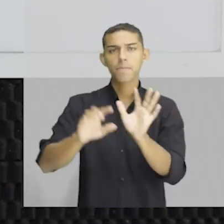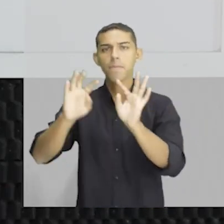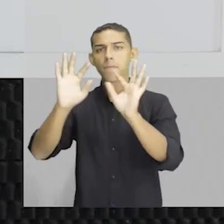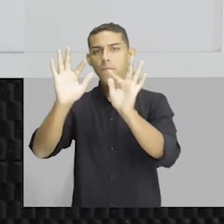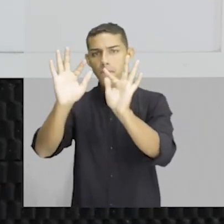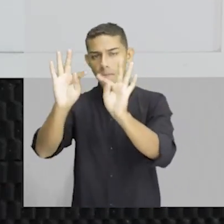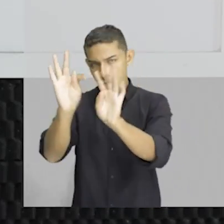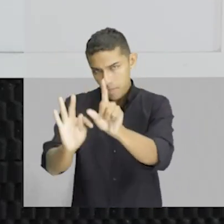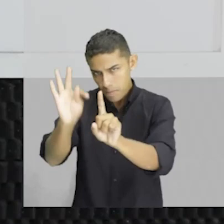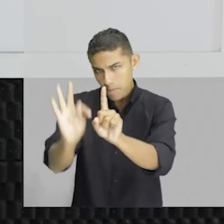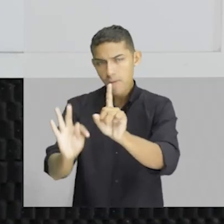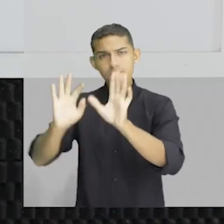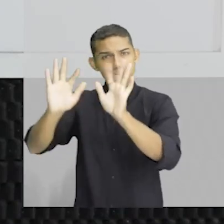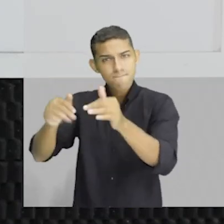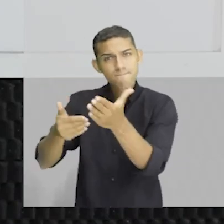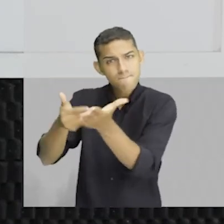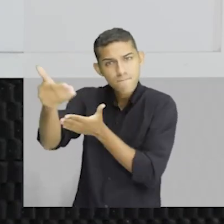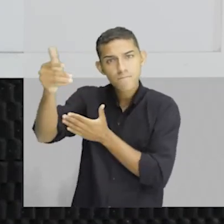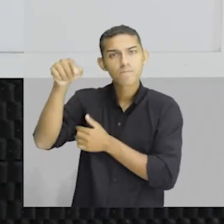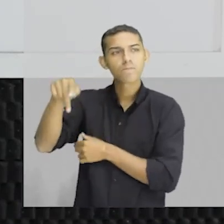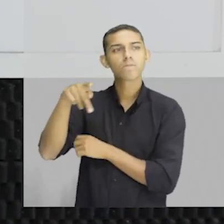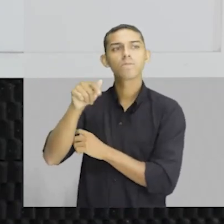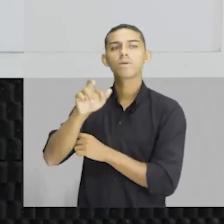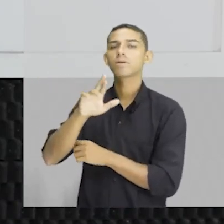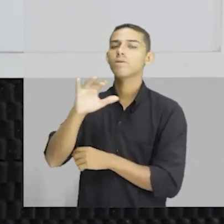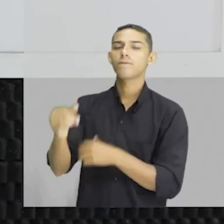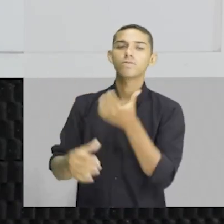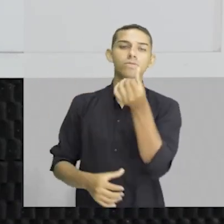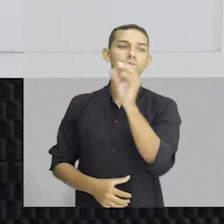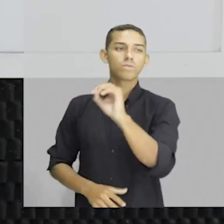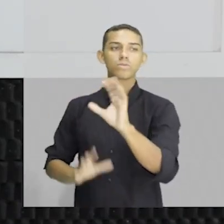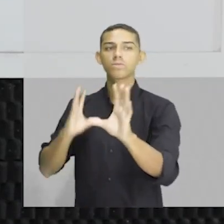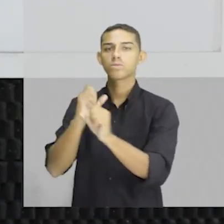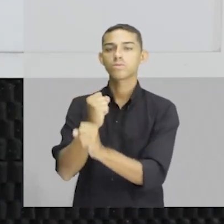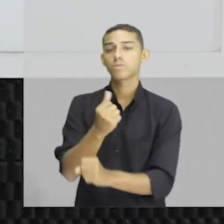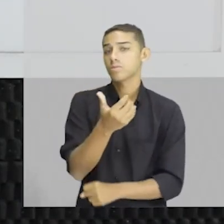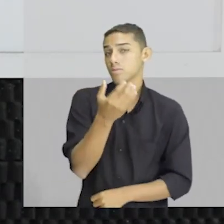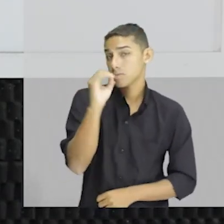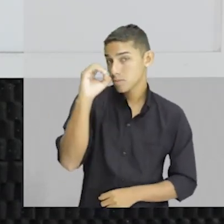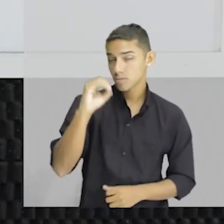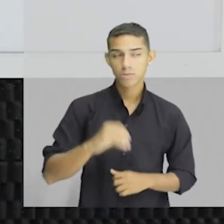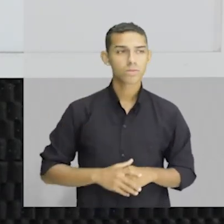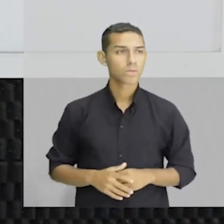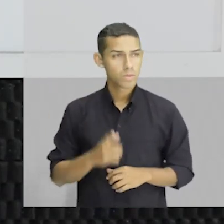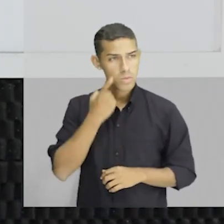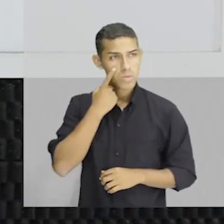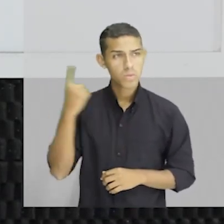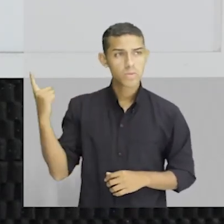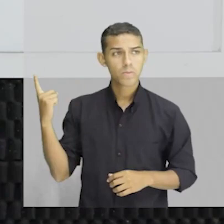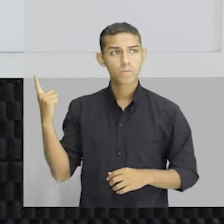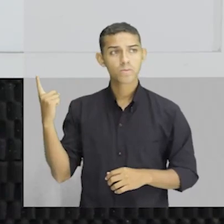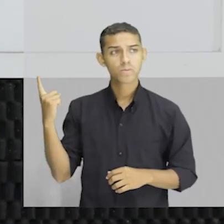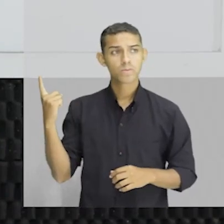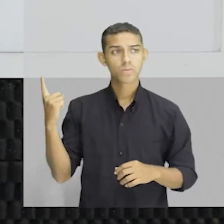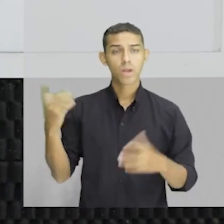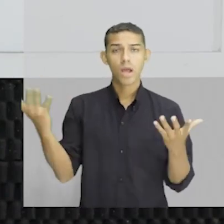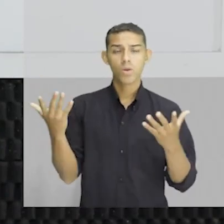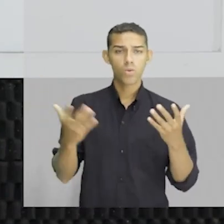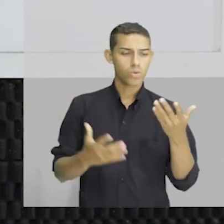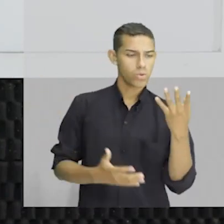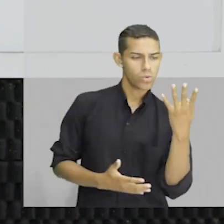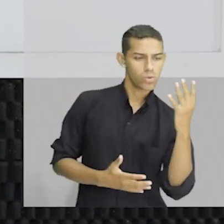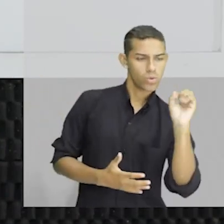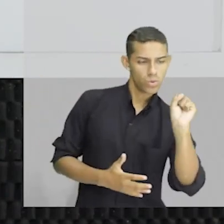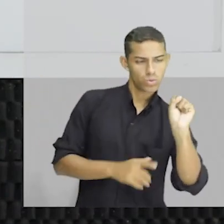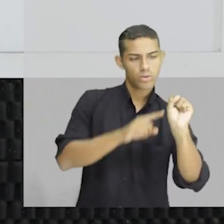do parafuso 60 Isso aqui vai ser igual a zero tá aí vamos fazer aqui a distribuição ó